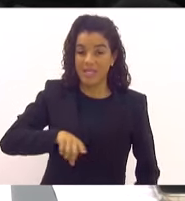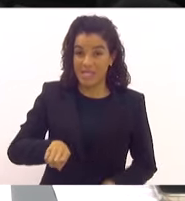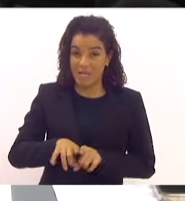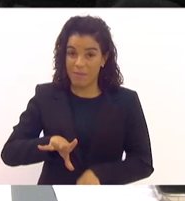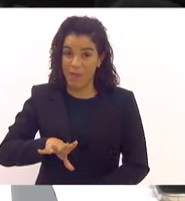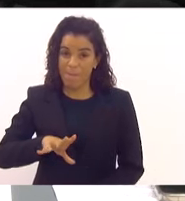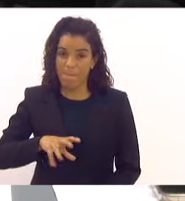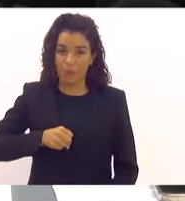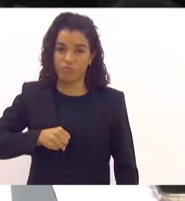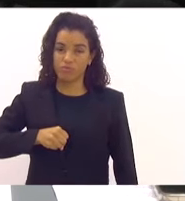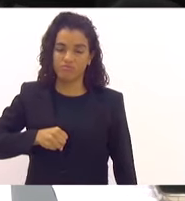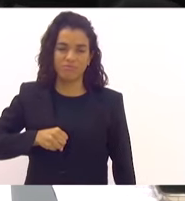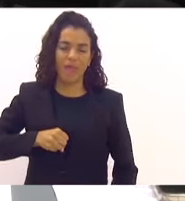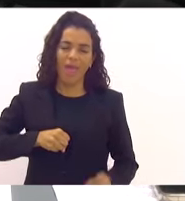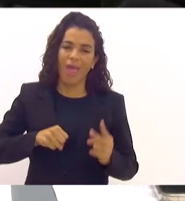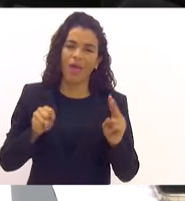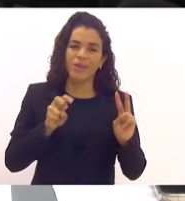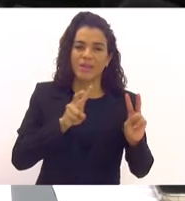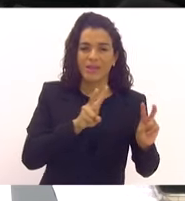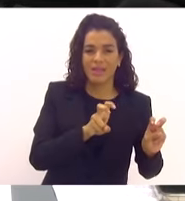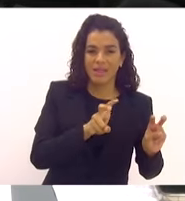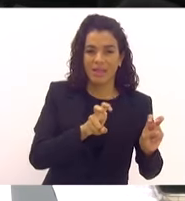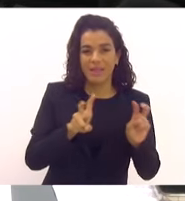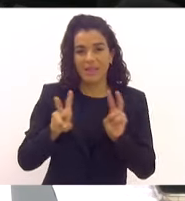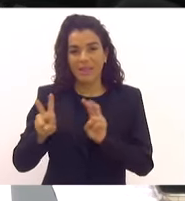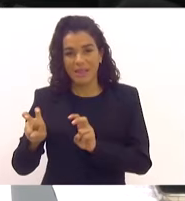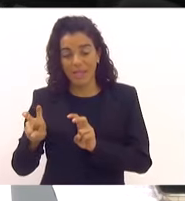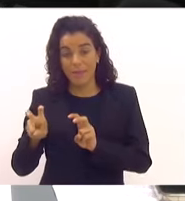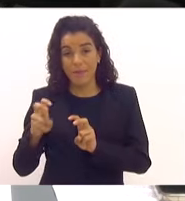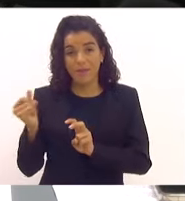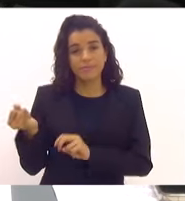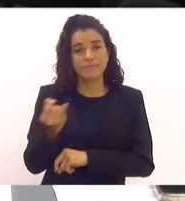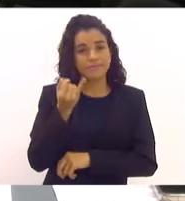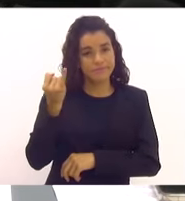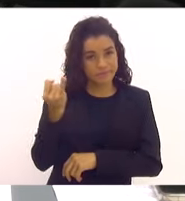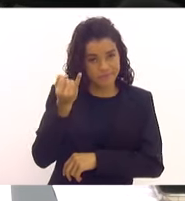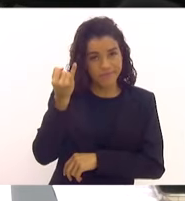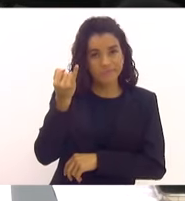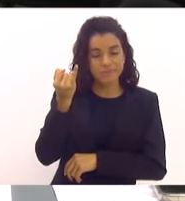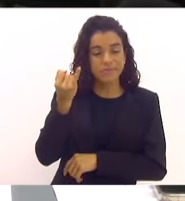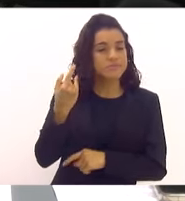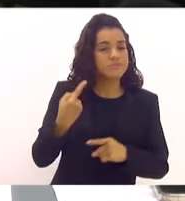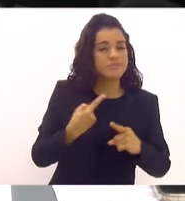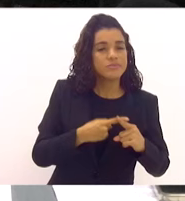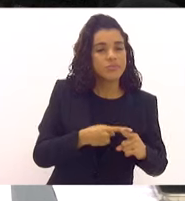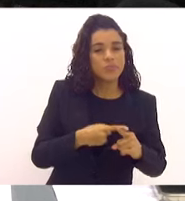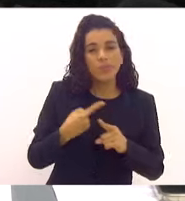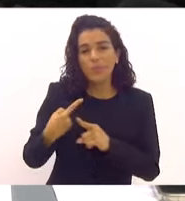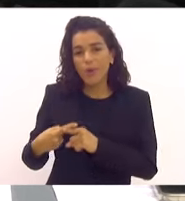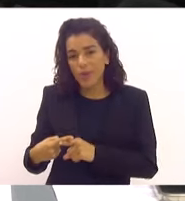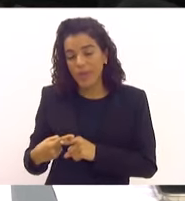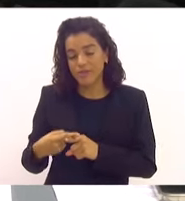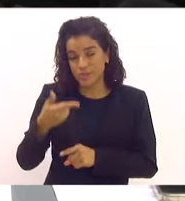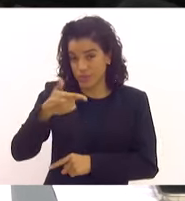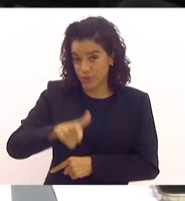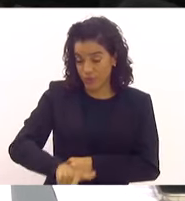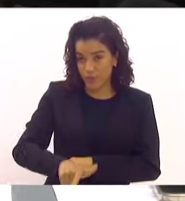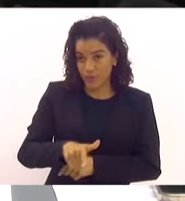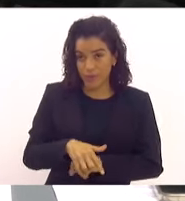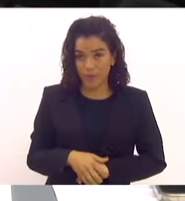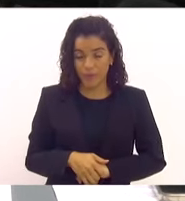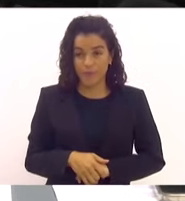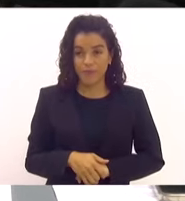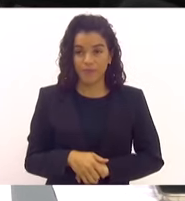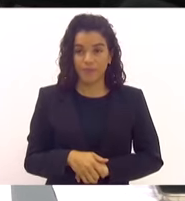são temas absolutamente relevantes, né? Porque, volto a dizer,